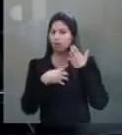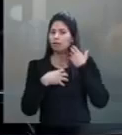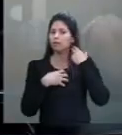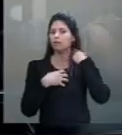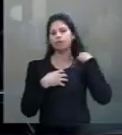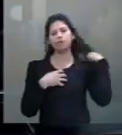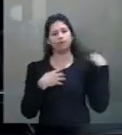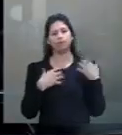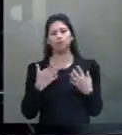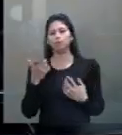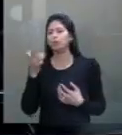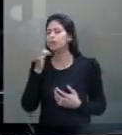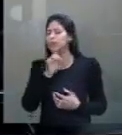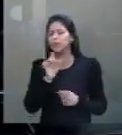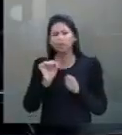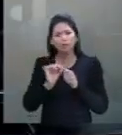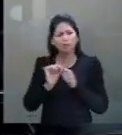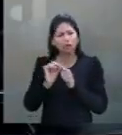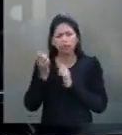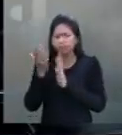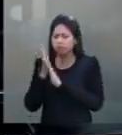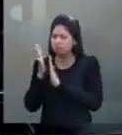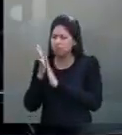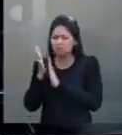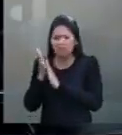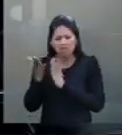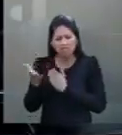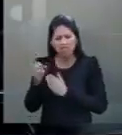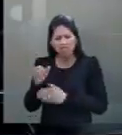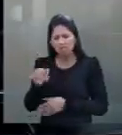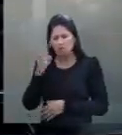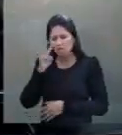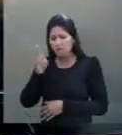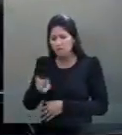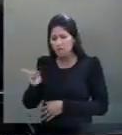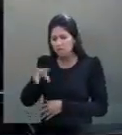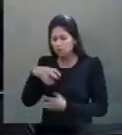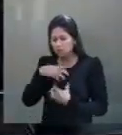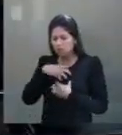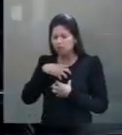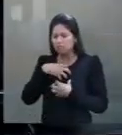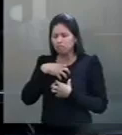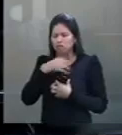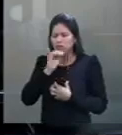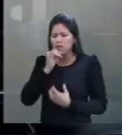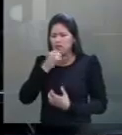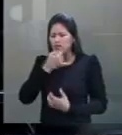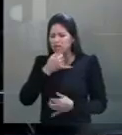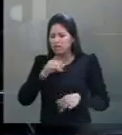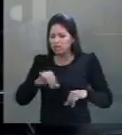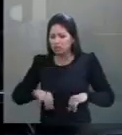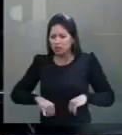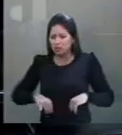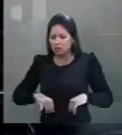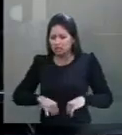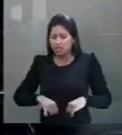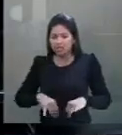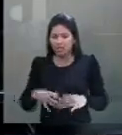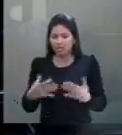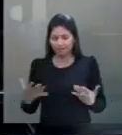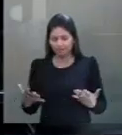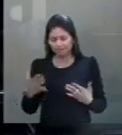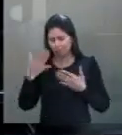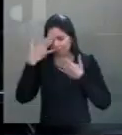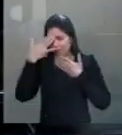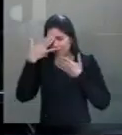bater palmas mediante a tristeza de tudo que nós vimos. Só vou dizer obrigado à Rede